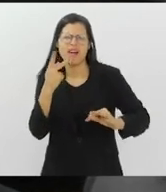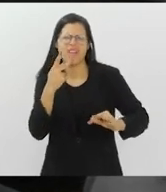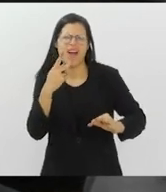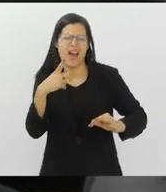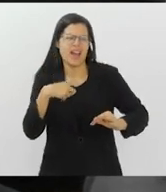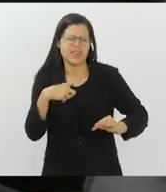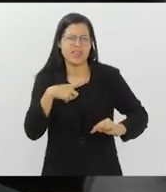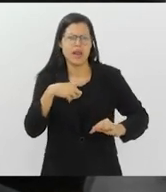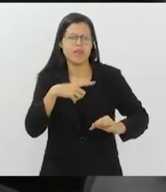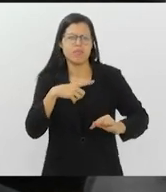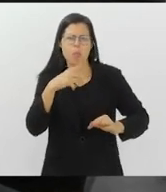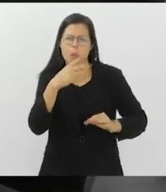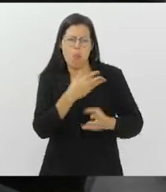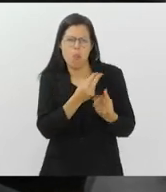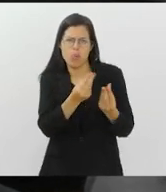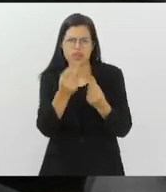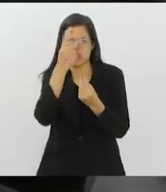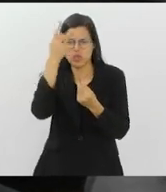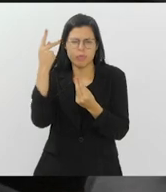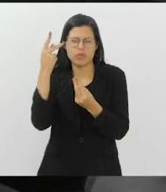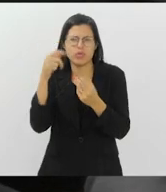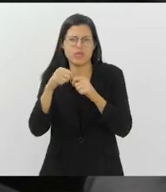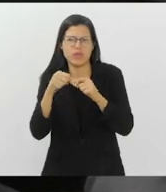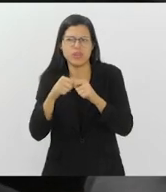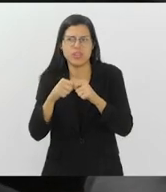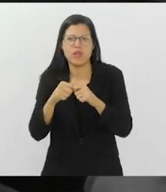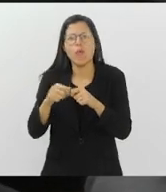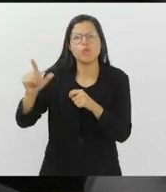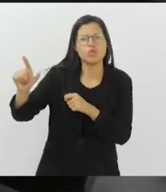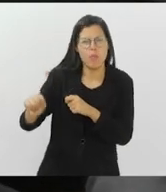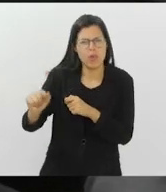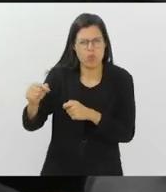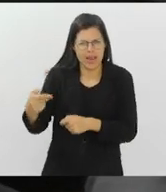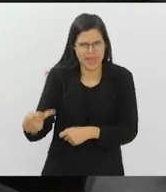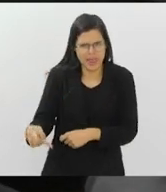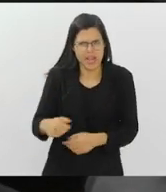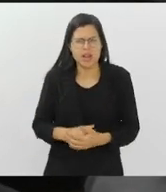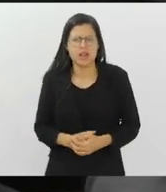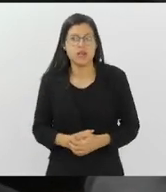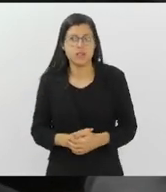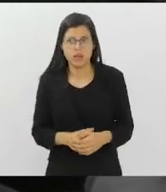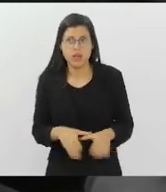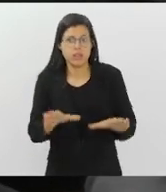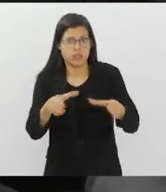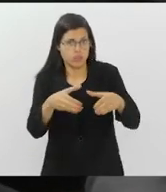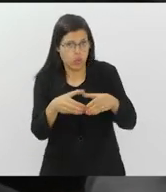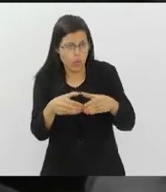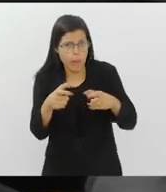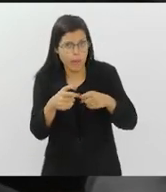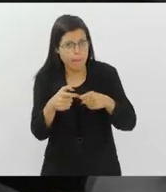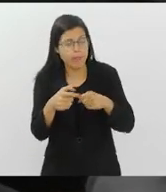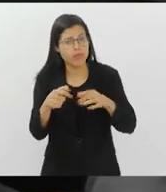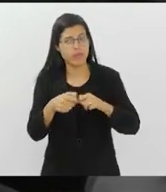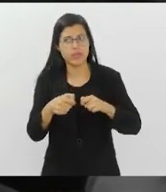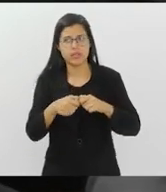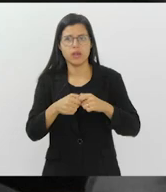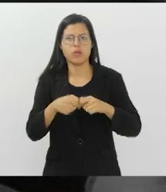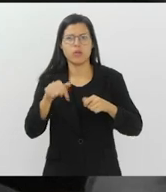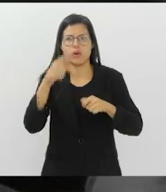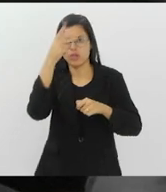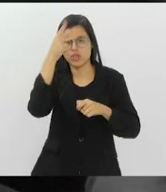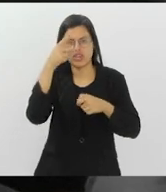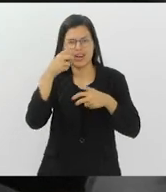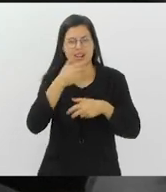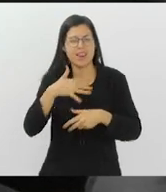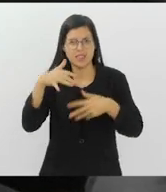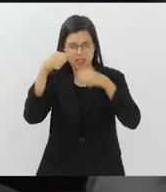a quimioterapia dele para não atrapalhar no trabalho. Eu nunca vi isso na minha vida. Mas essa junta médica está fazendo isso com os nossos autistas.